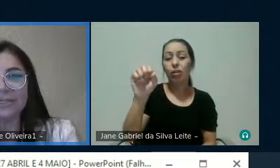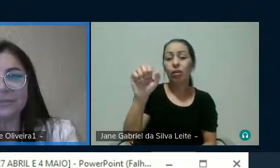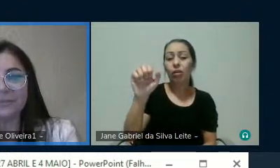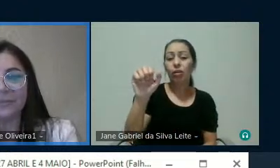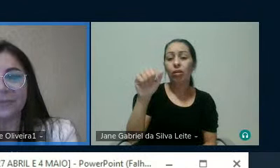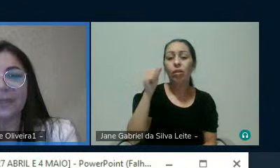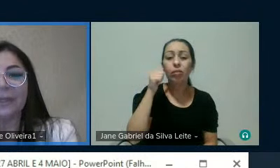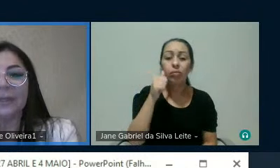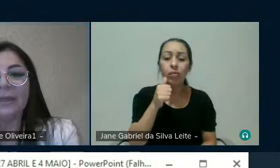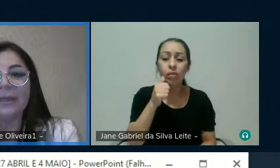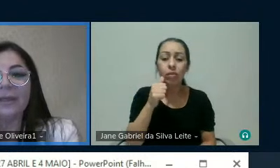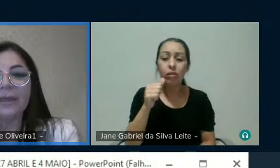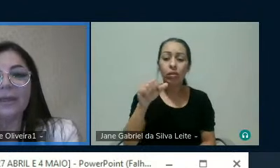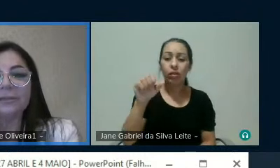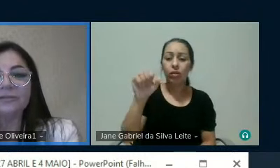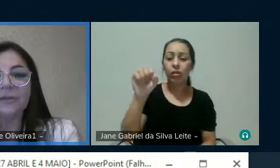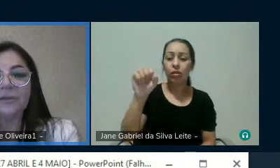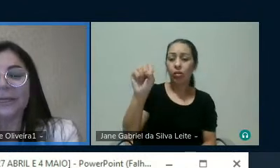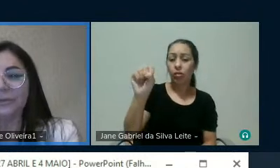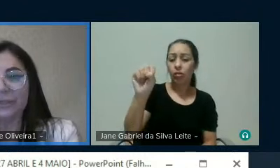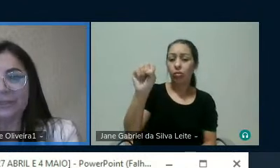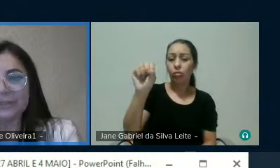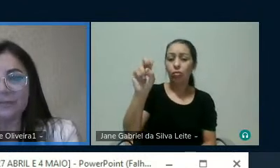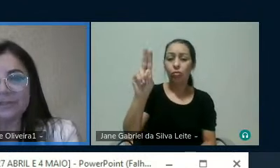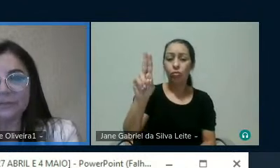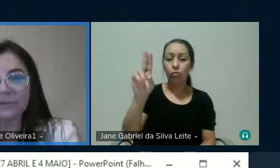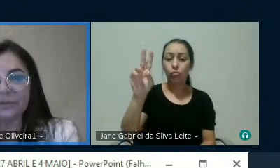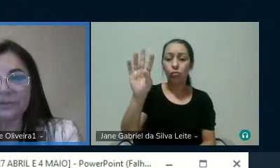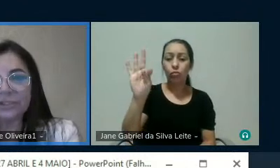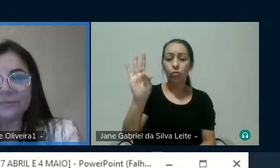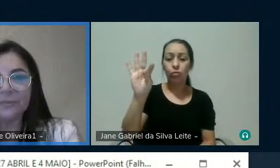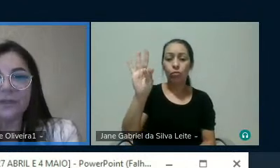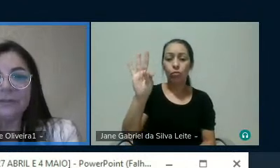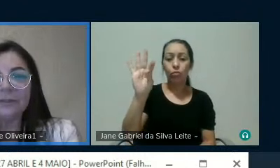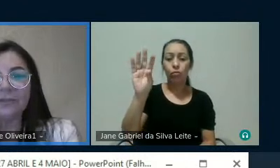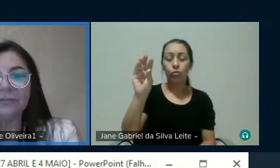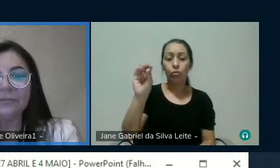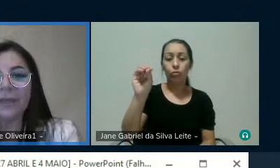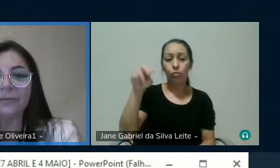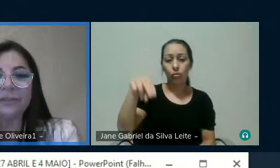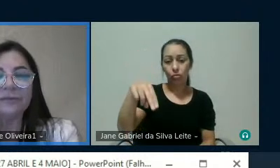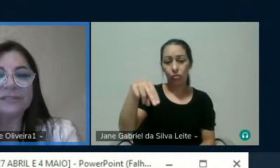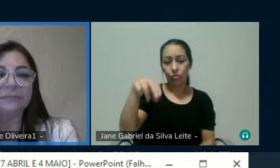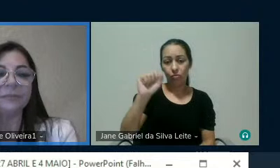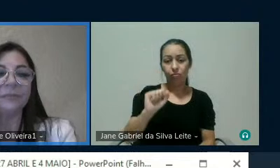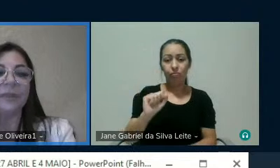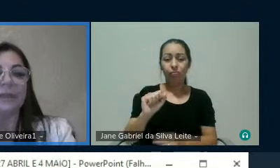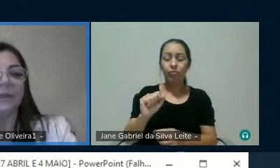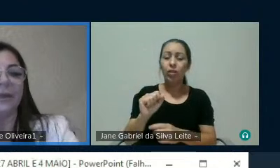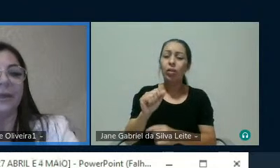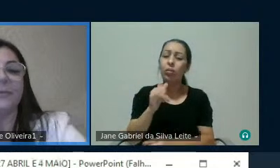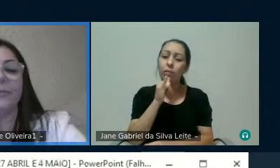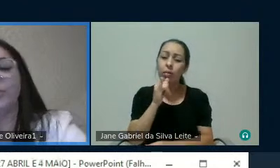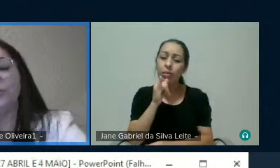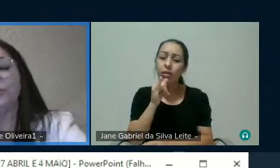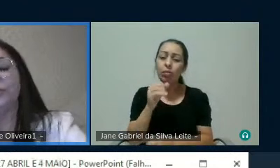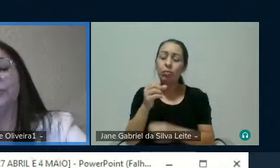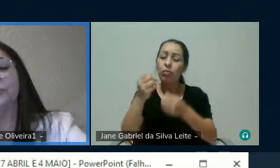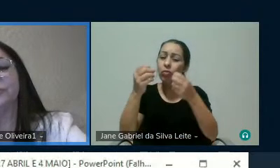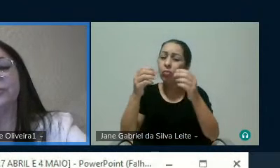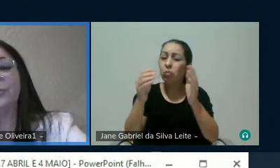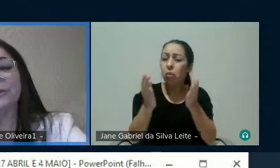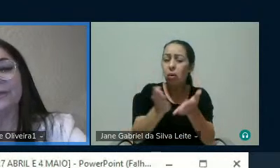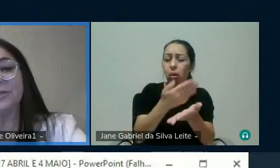na internet de forma gratuita, é só fazer o download. Então, é um livro, assim,